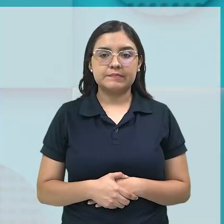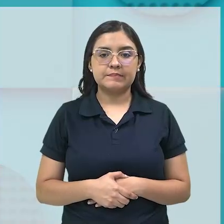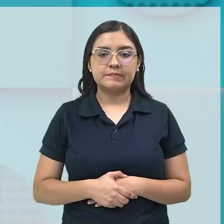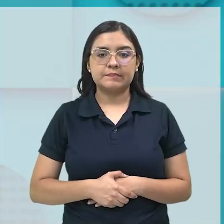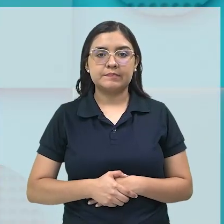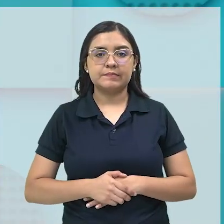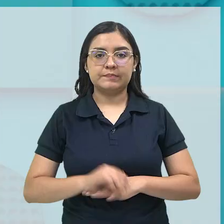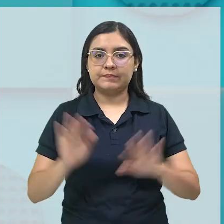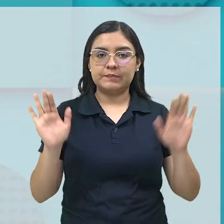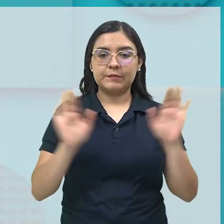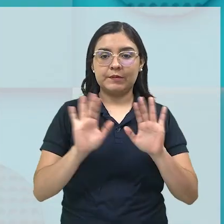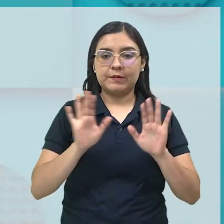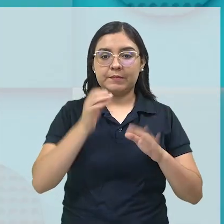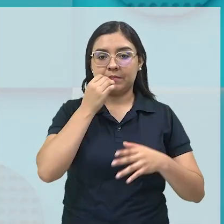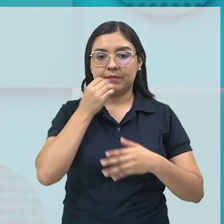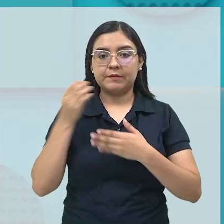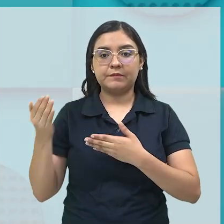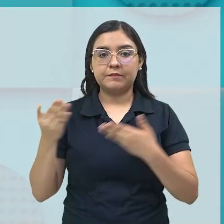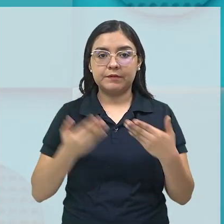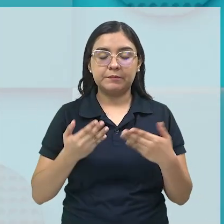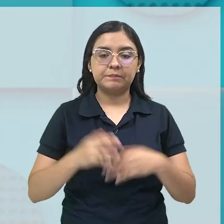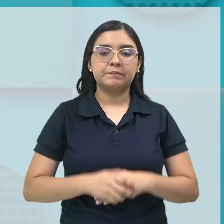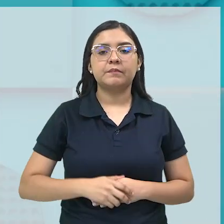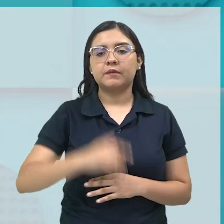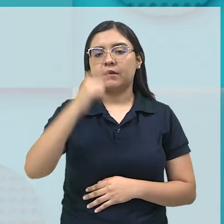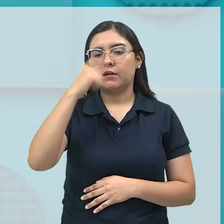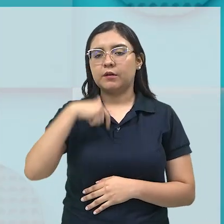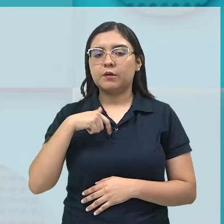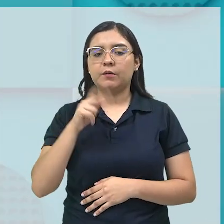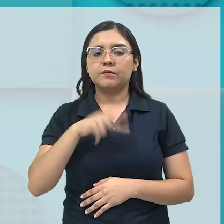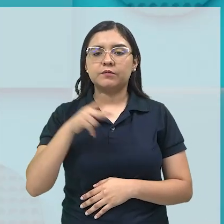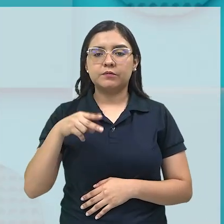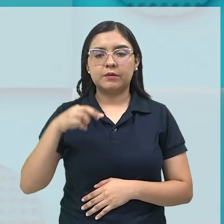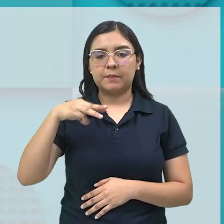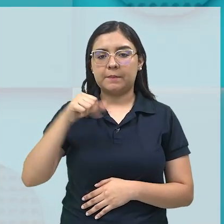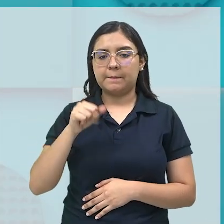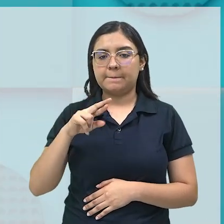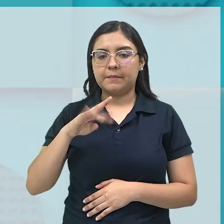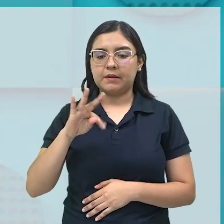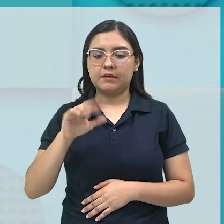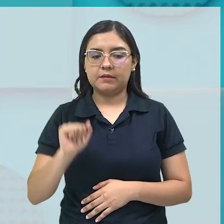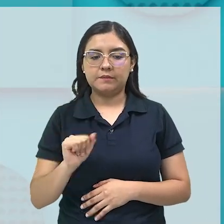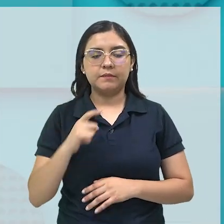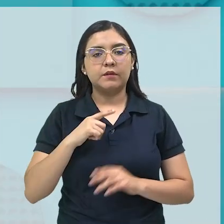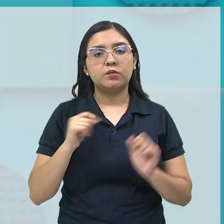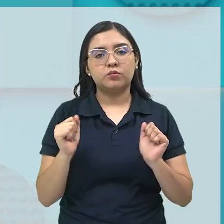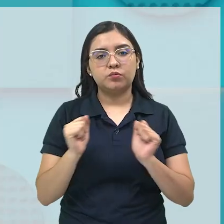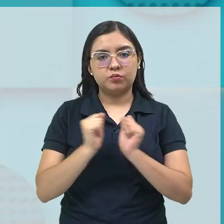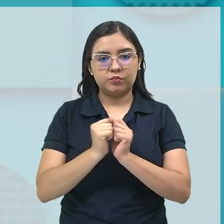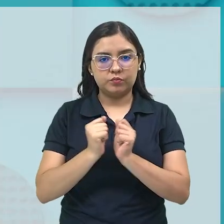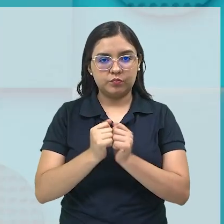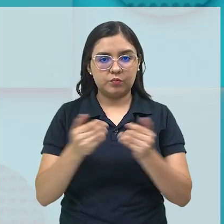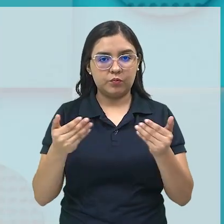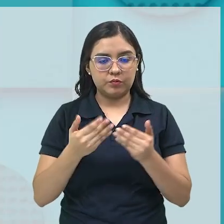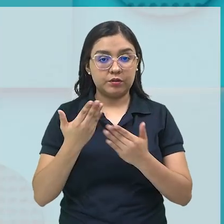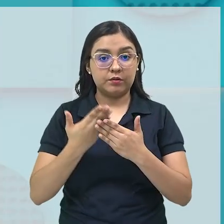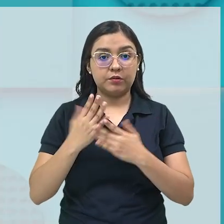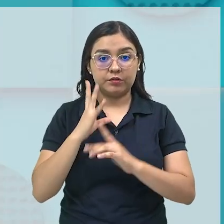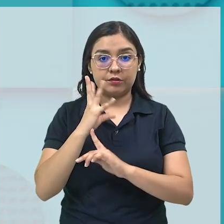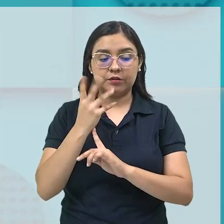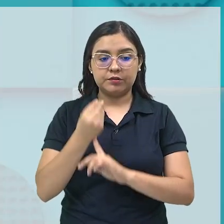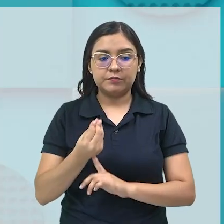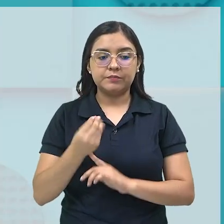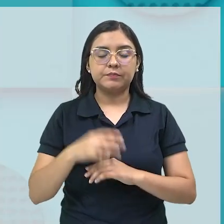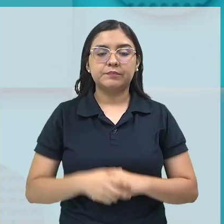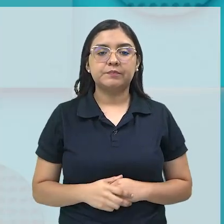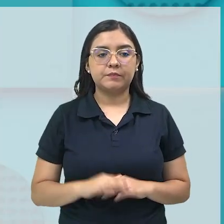Olá, sejam muito bem-vindos. Sou a professora Marta Patrícia, estaremos juntos no Componentes de Artes na nossa aula